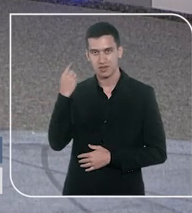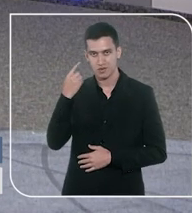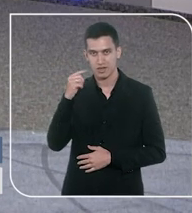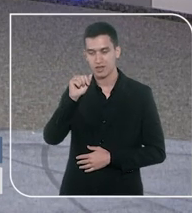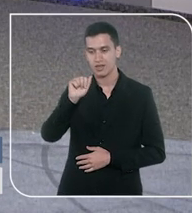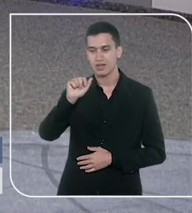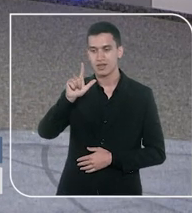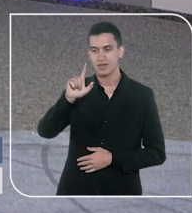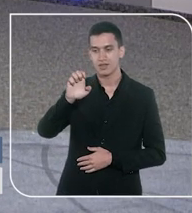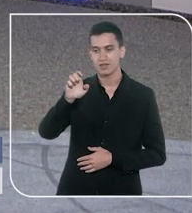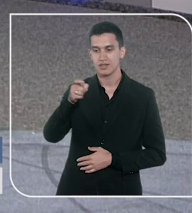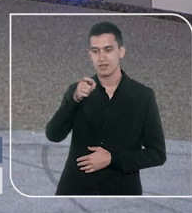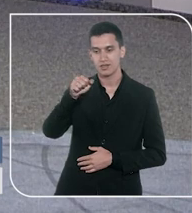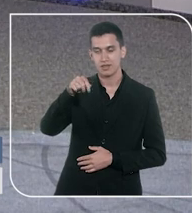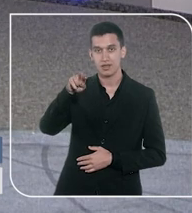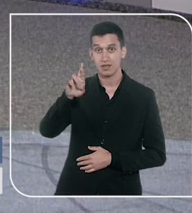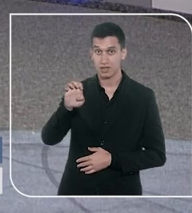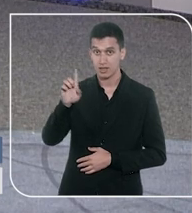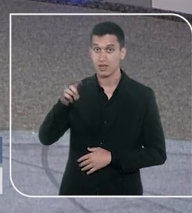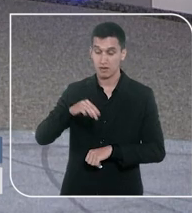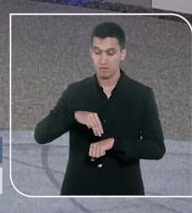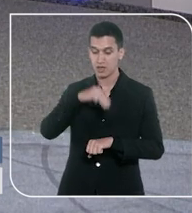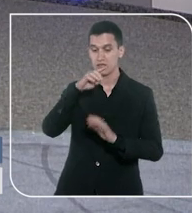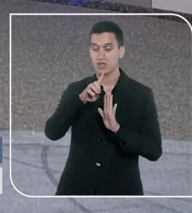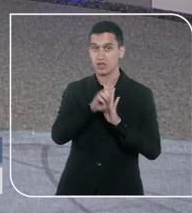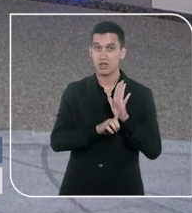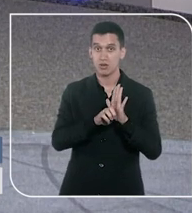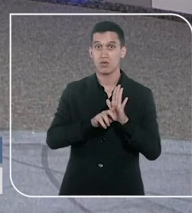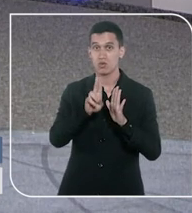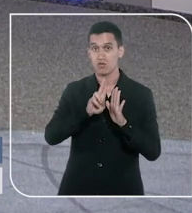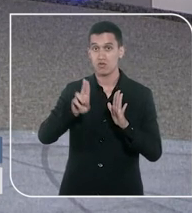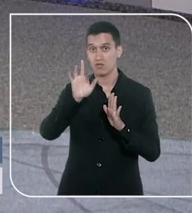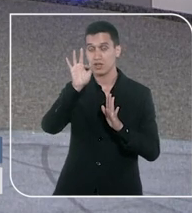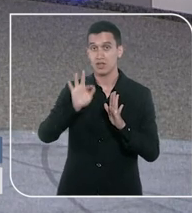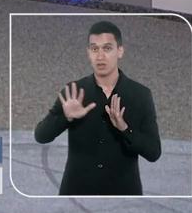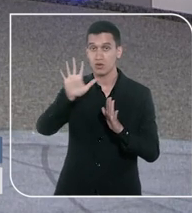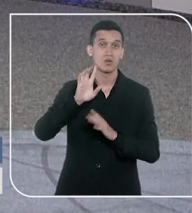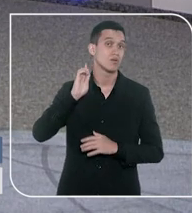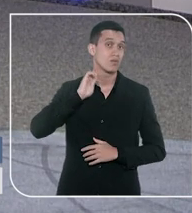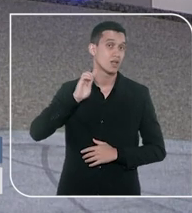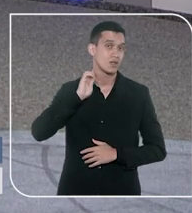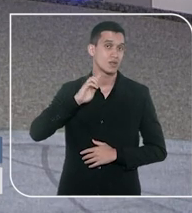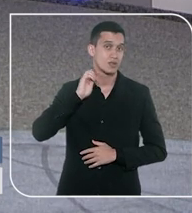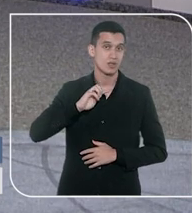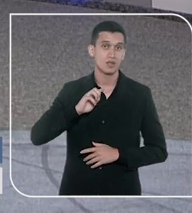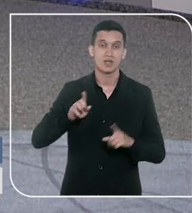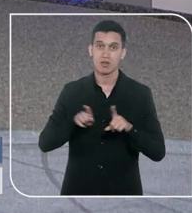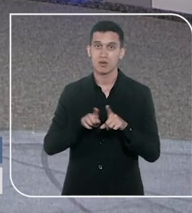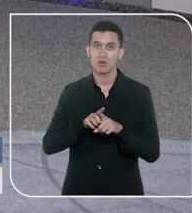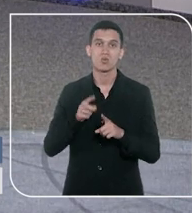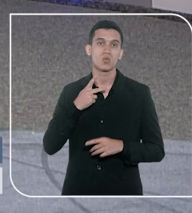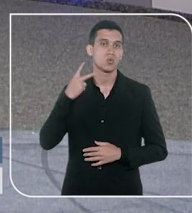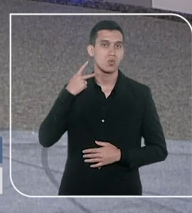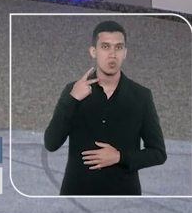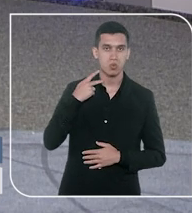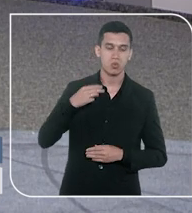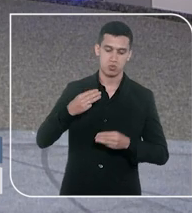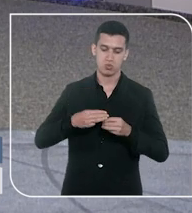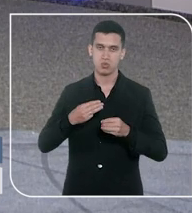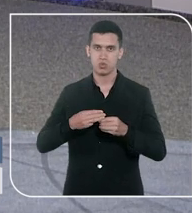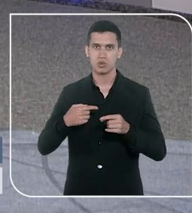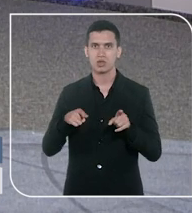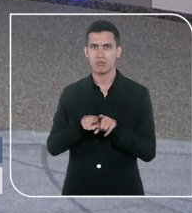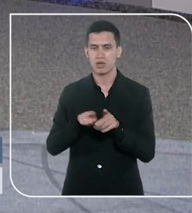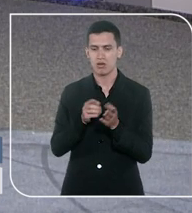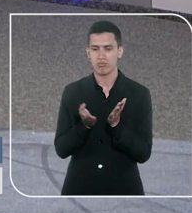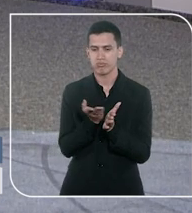Ávalo Santana. Ele é mestre em Direito pela Universidade Federal de Mato Grosso do Sul, procurador-geral municipal e autor de várias